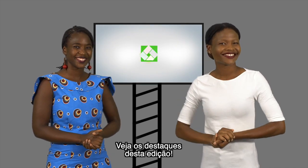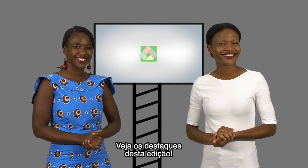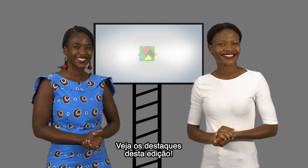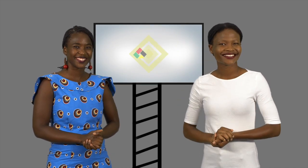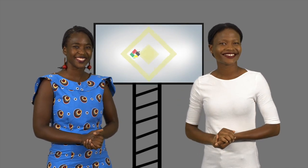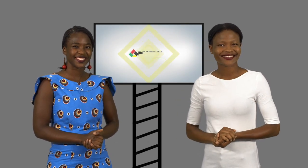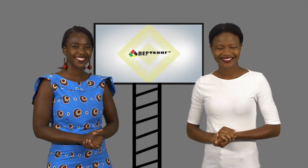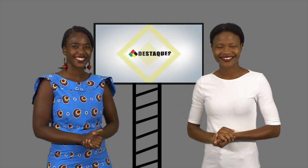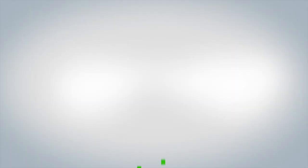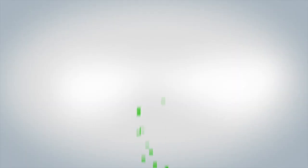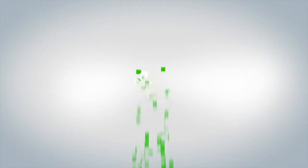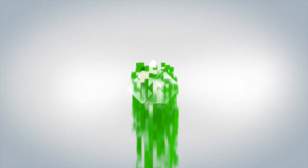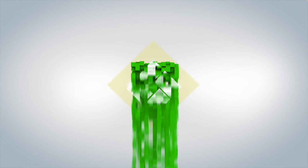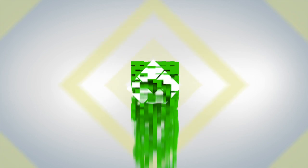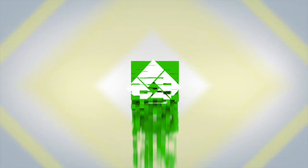desta edição.